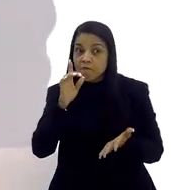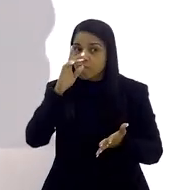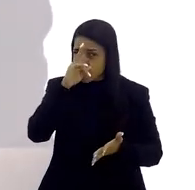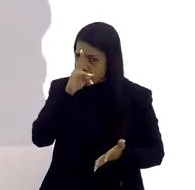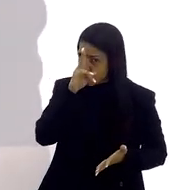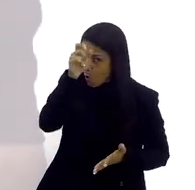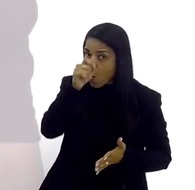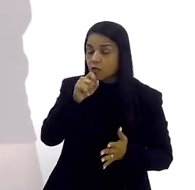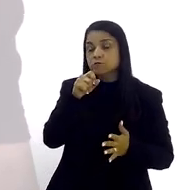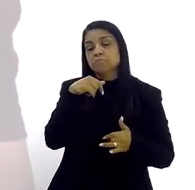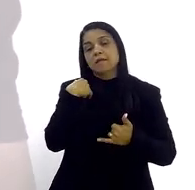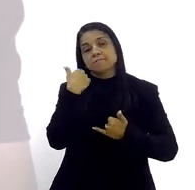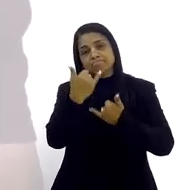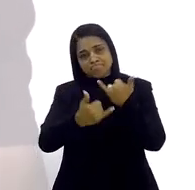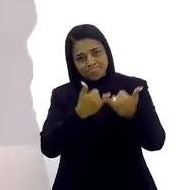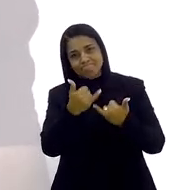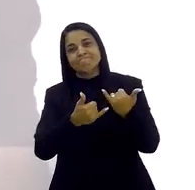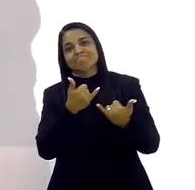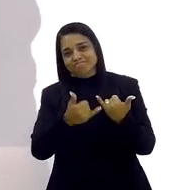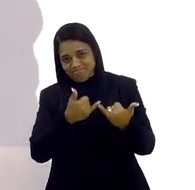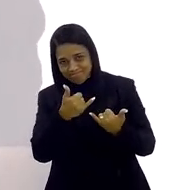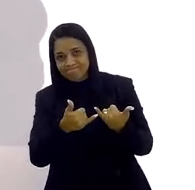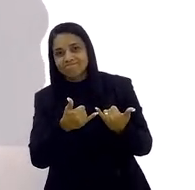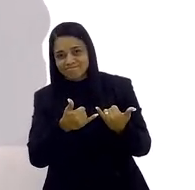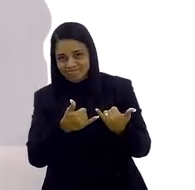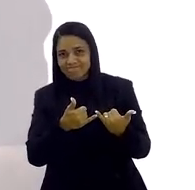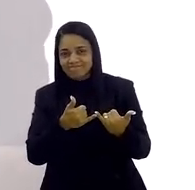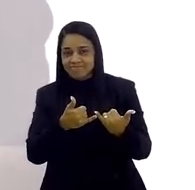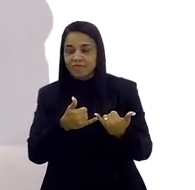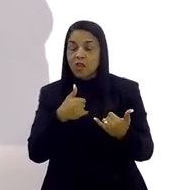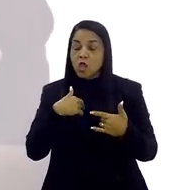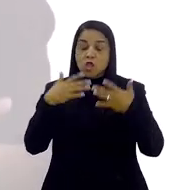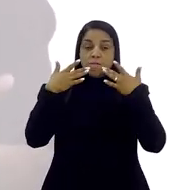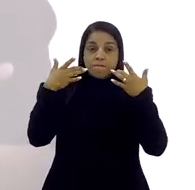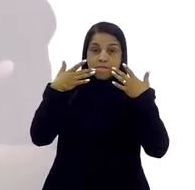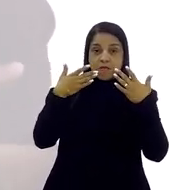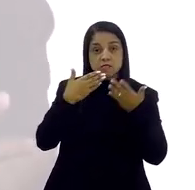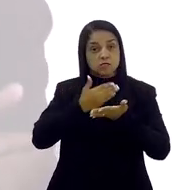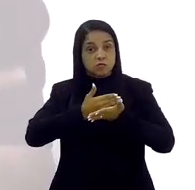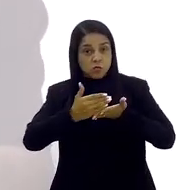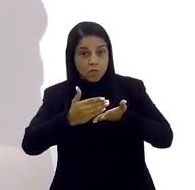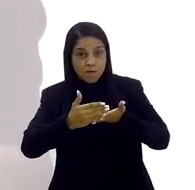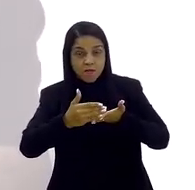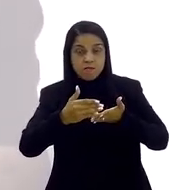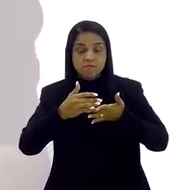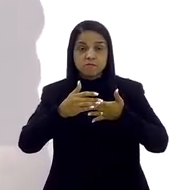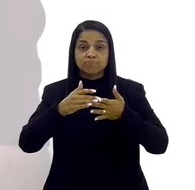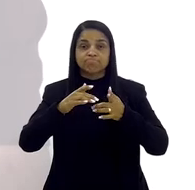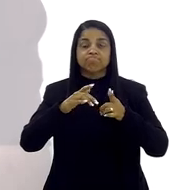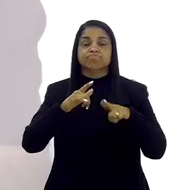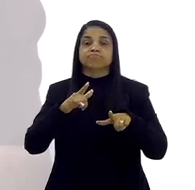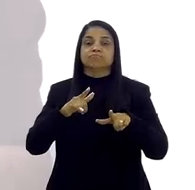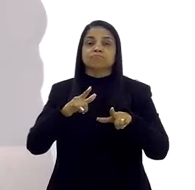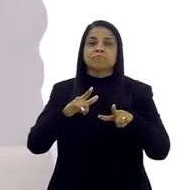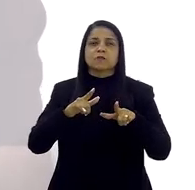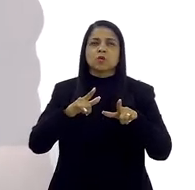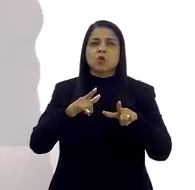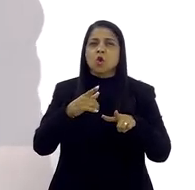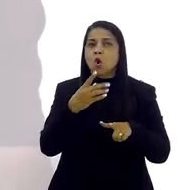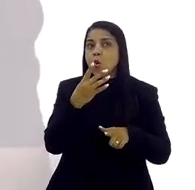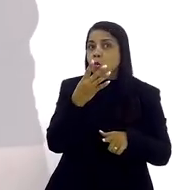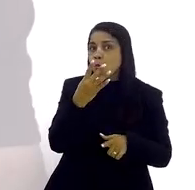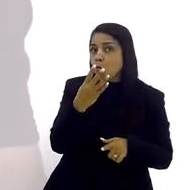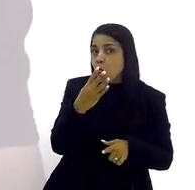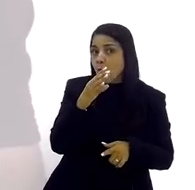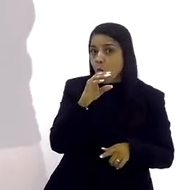porque a gente já começa a peça falando eu falo na primeira cena da peça em torno